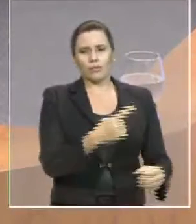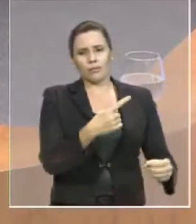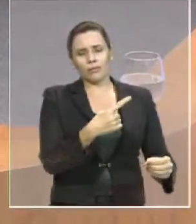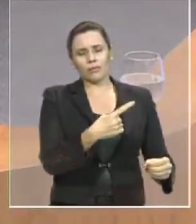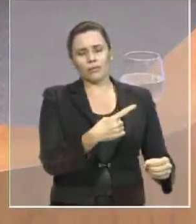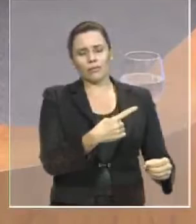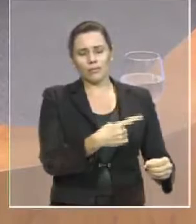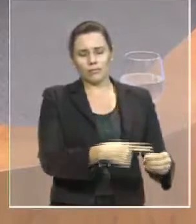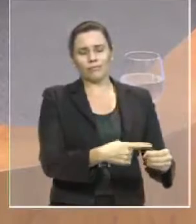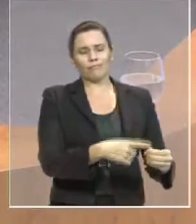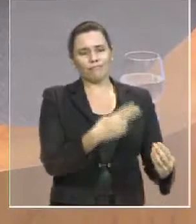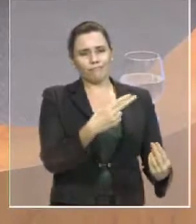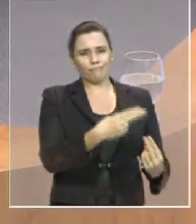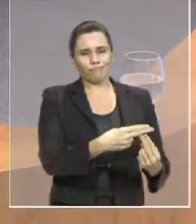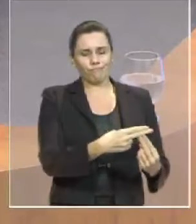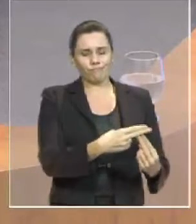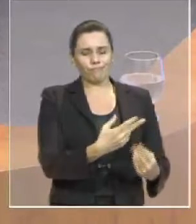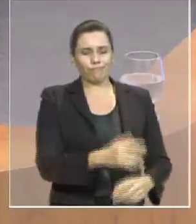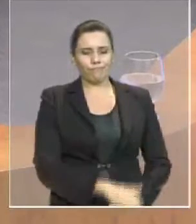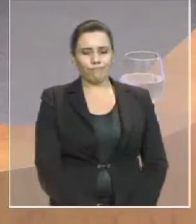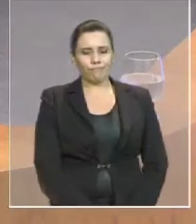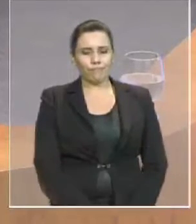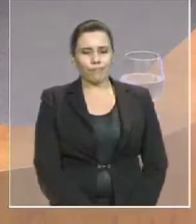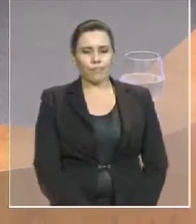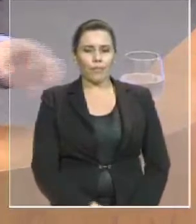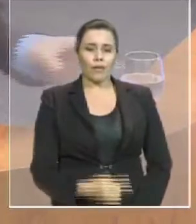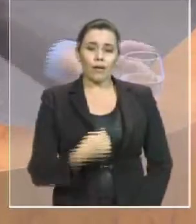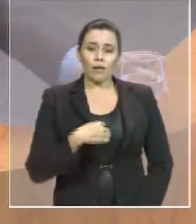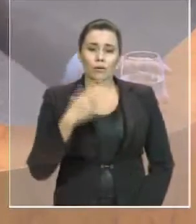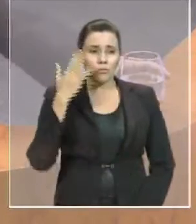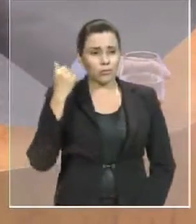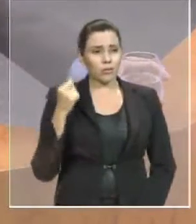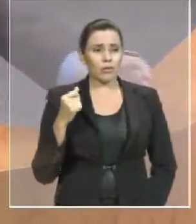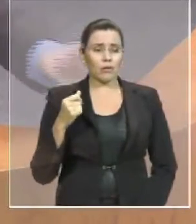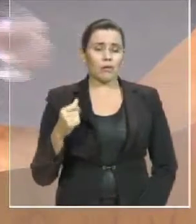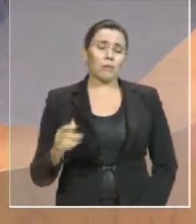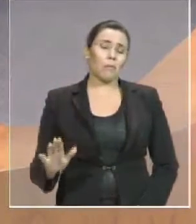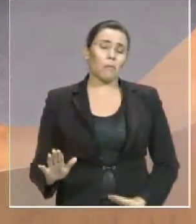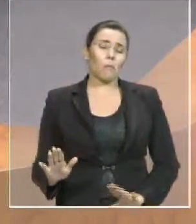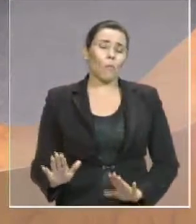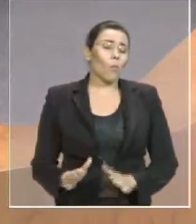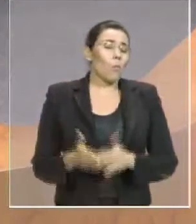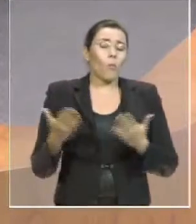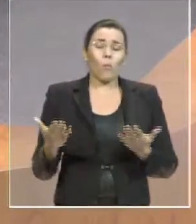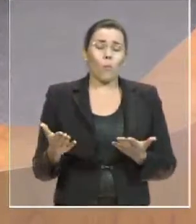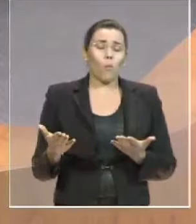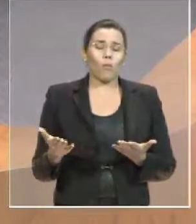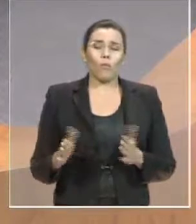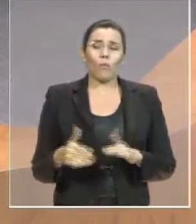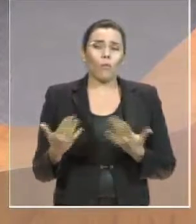Não sei qual vai ser a proposta do deputado quando fizer a seguinte pergunta: